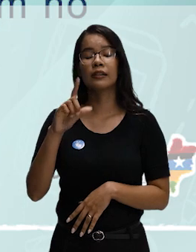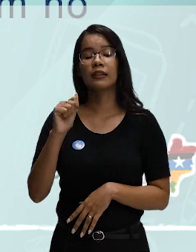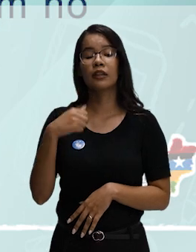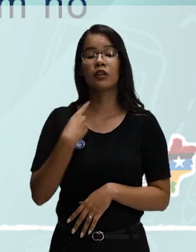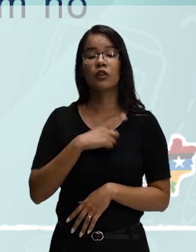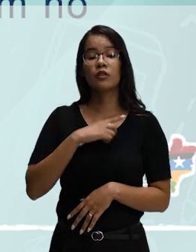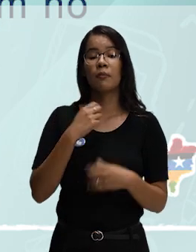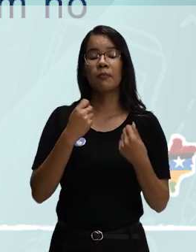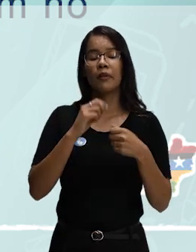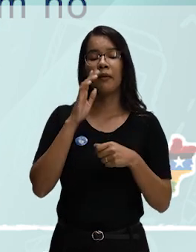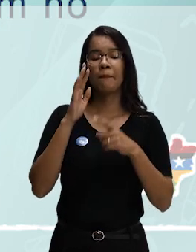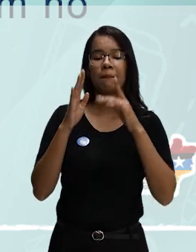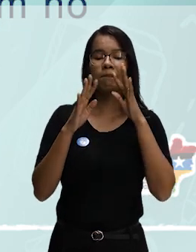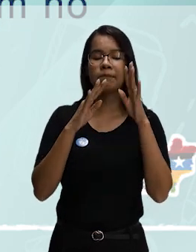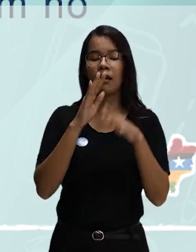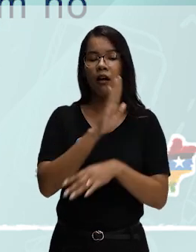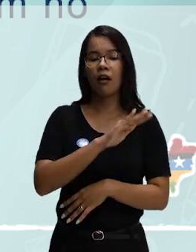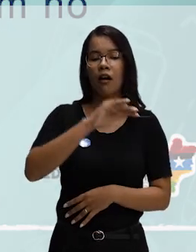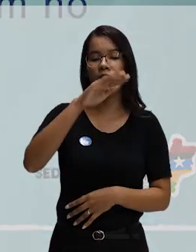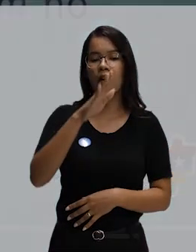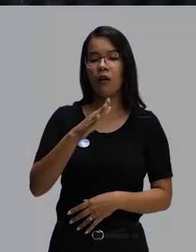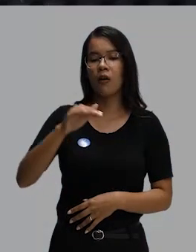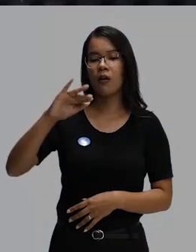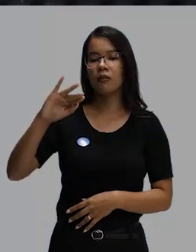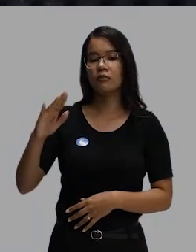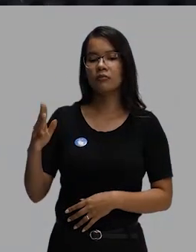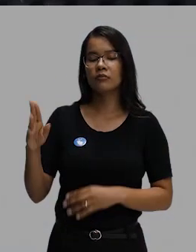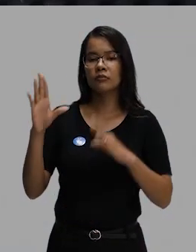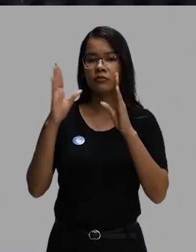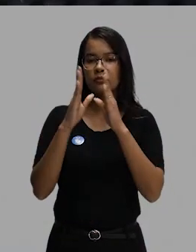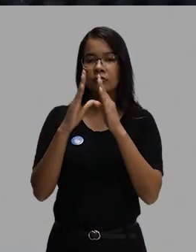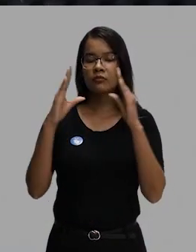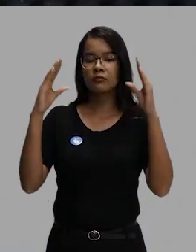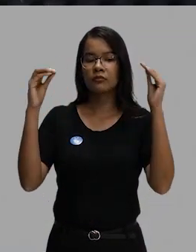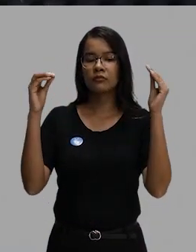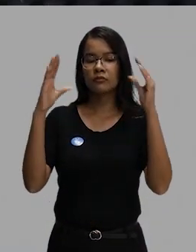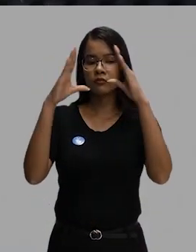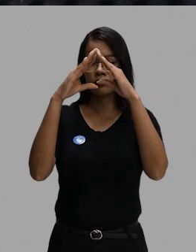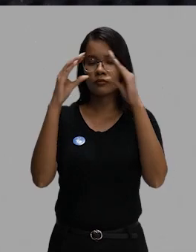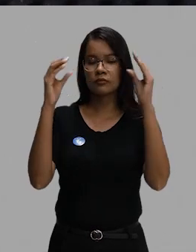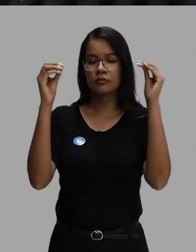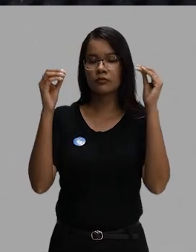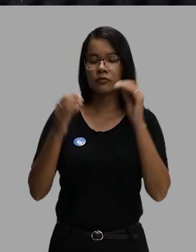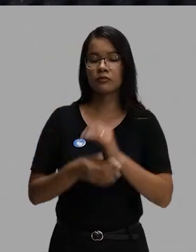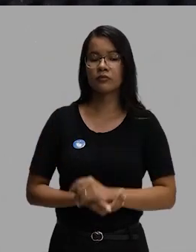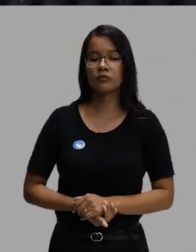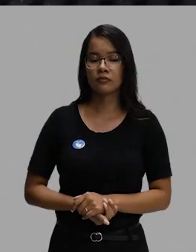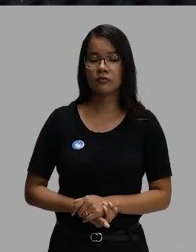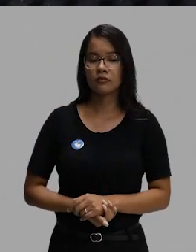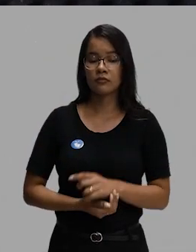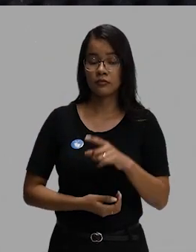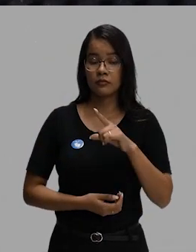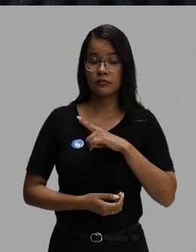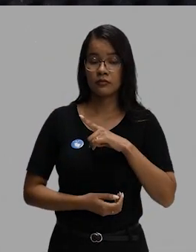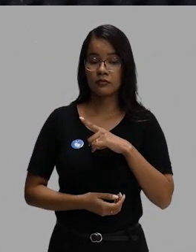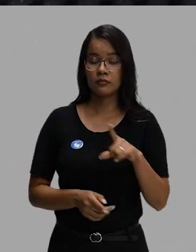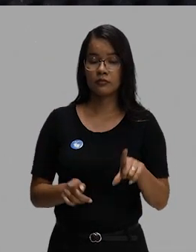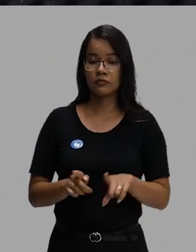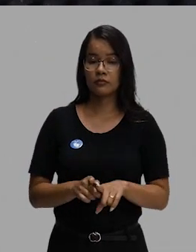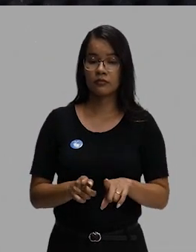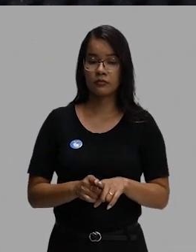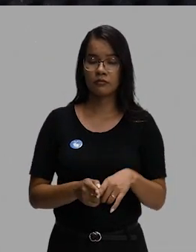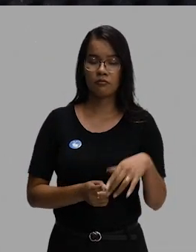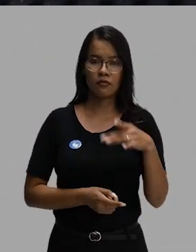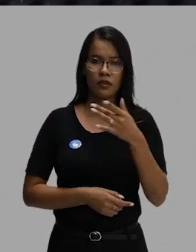do mar, a lua, a gente tem essa ideia da lua. Aqui eu posso dizer que